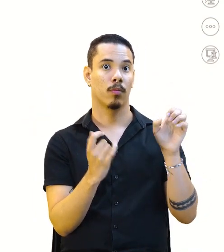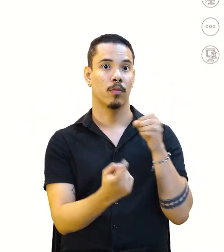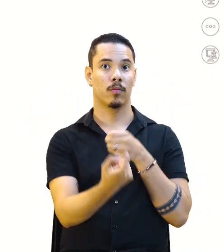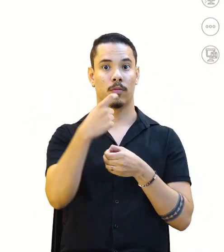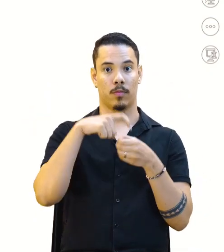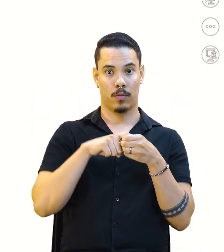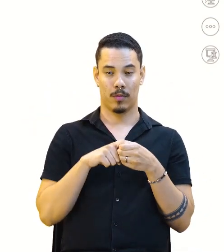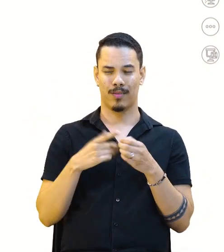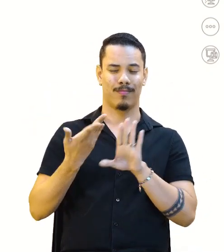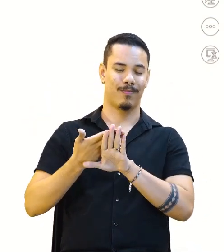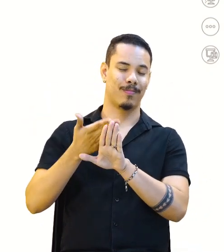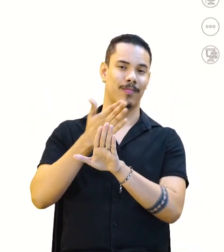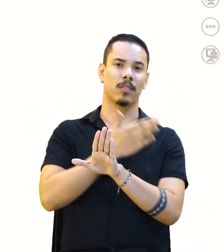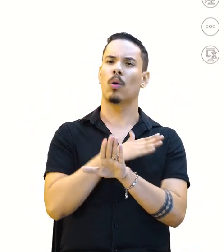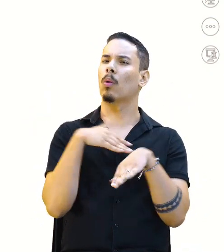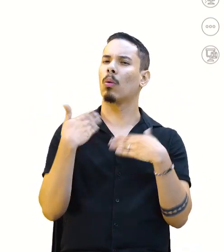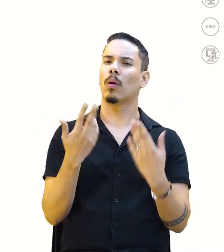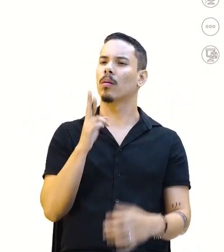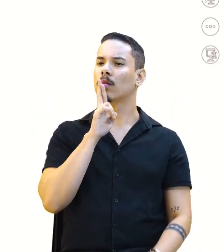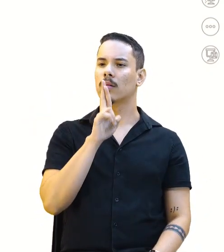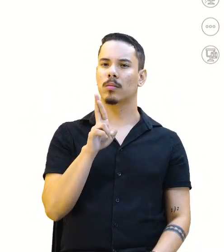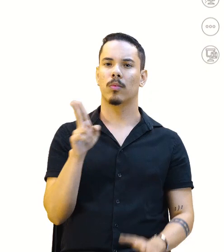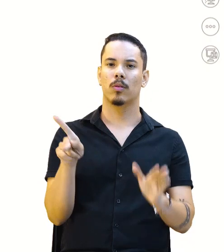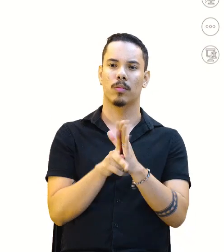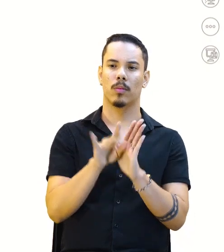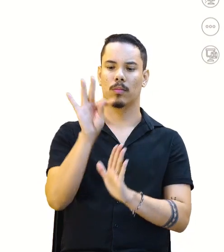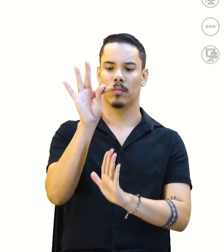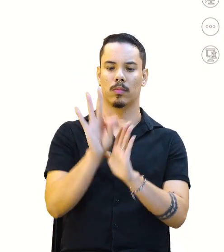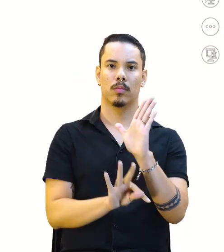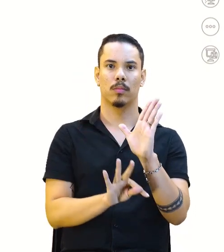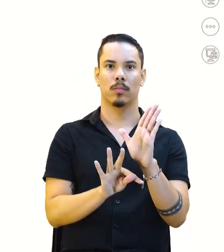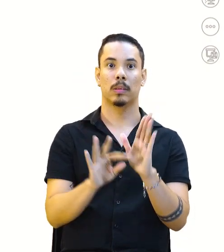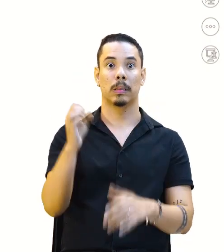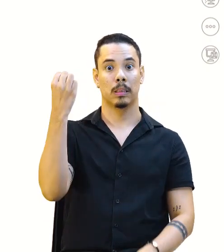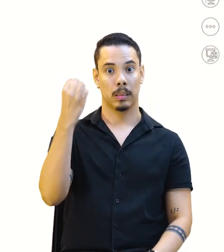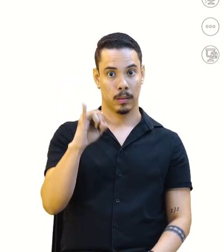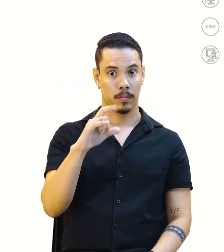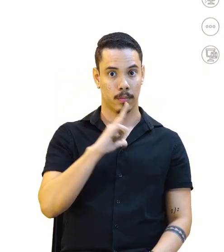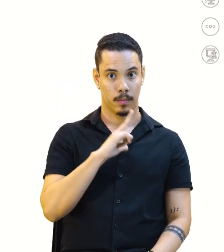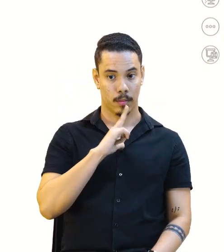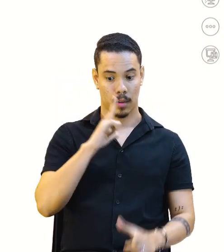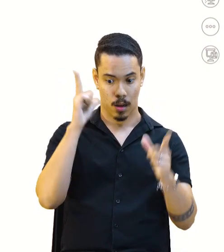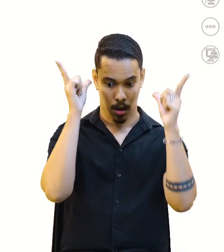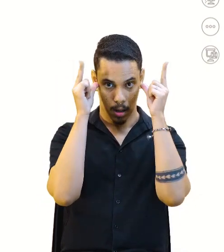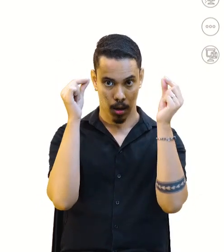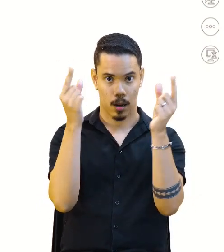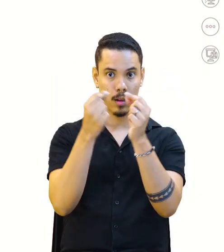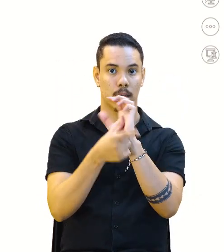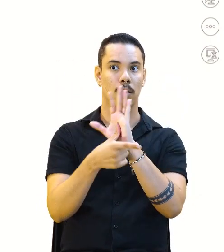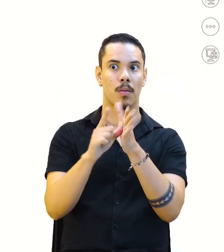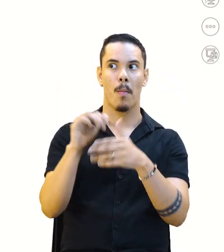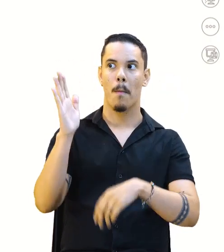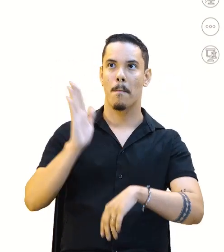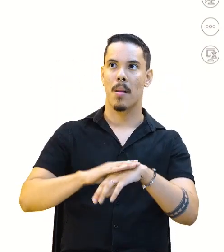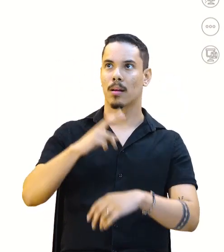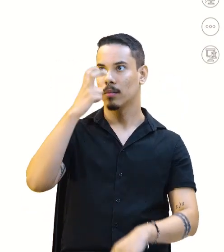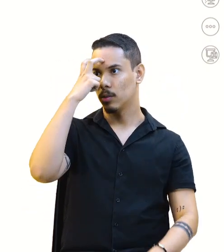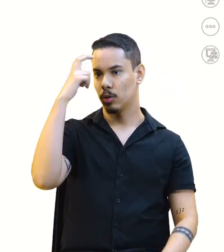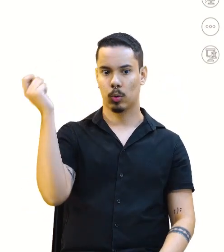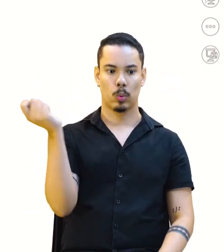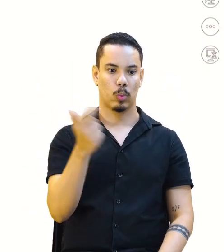foi a resposta que o oráculo deu a Querofonte sobre se havia, na Grécia Antiga, alguém mais sábio do que